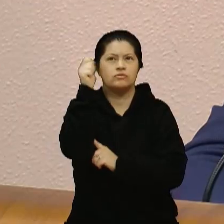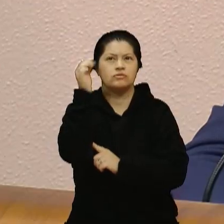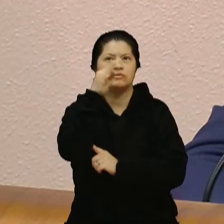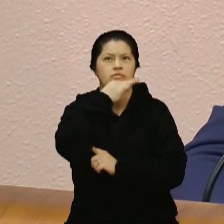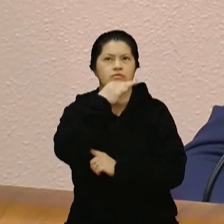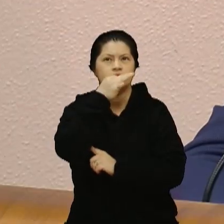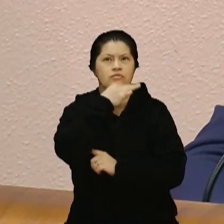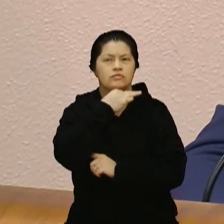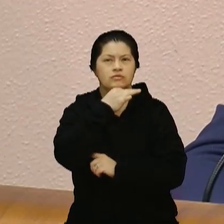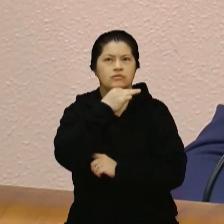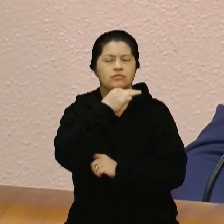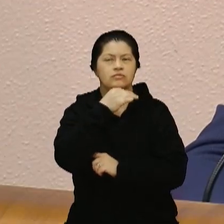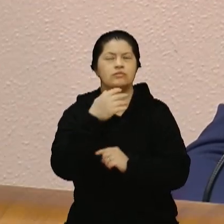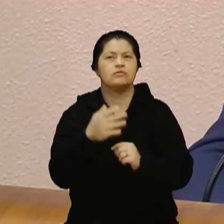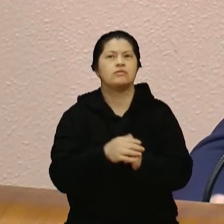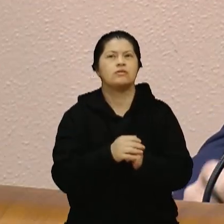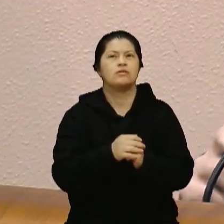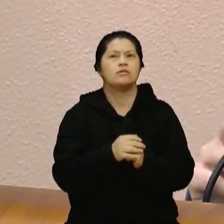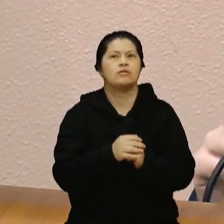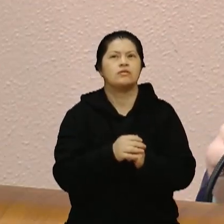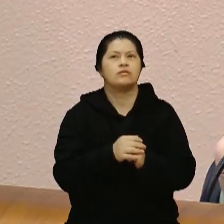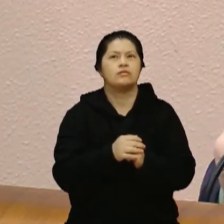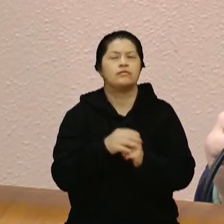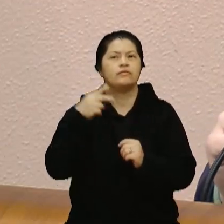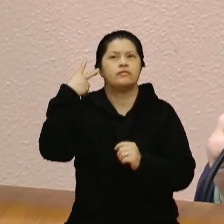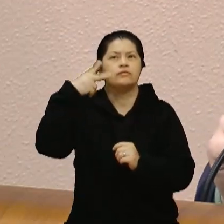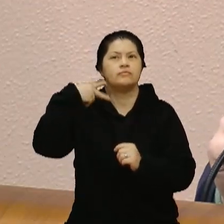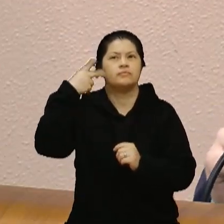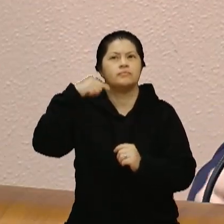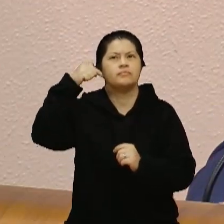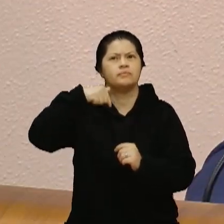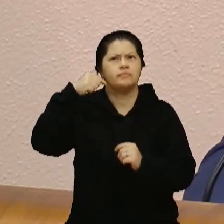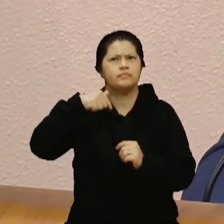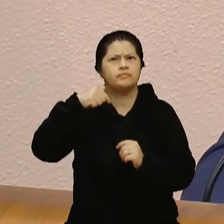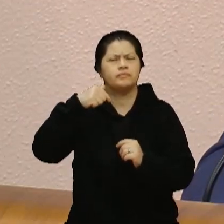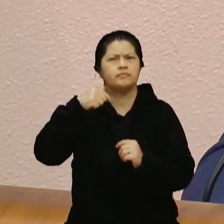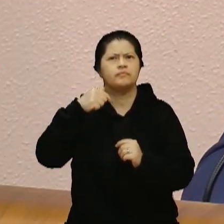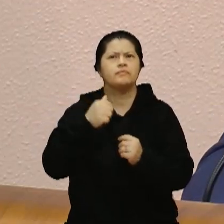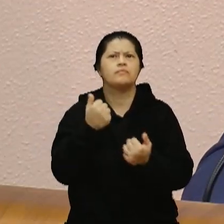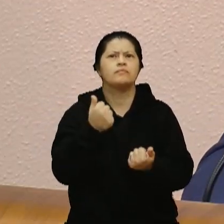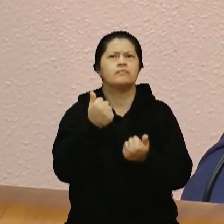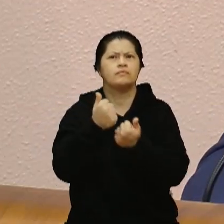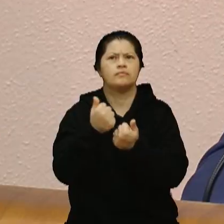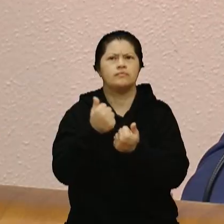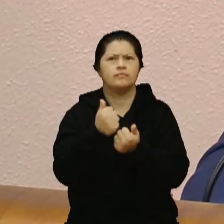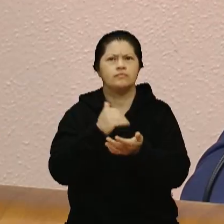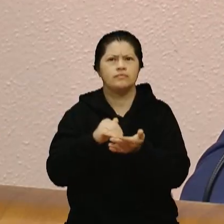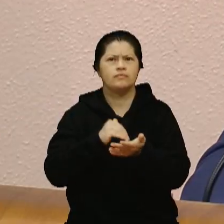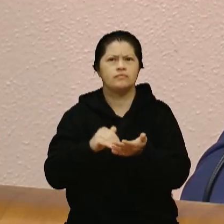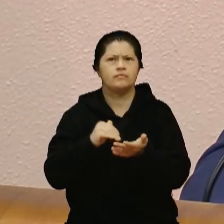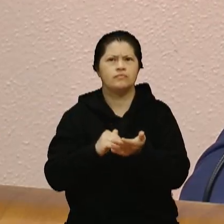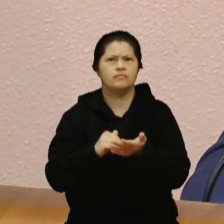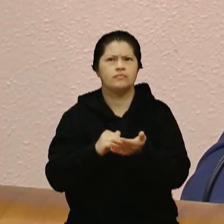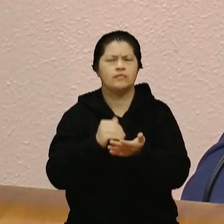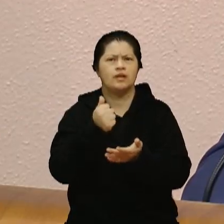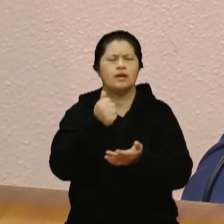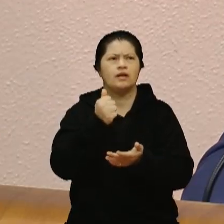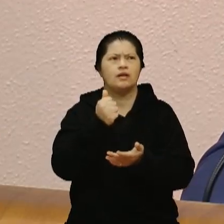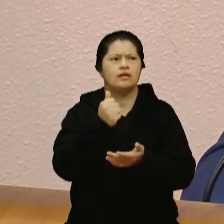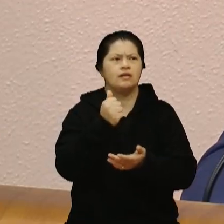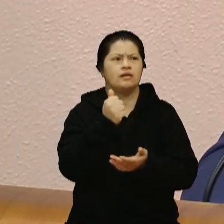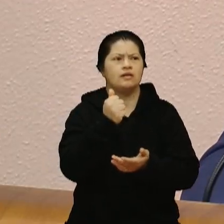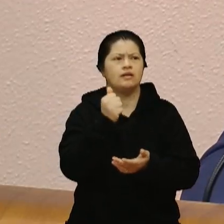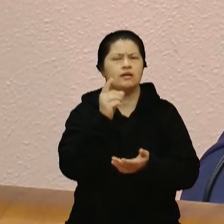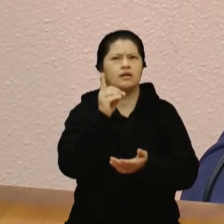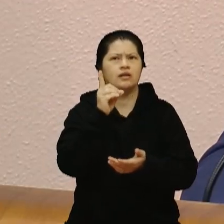senhor Sérgio Antônio Semin. O vereador desta casa, licenciado, atual secretário municipal de urbanismo, Adriano Bressan, neste